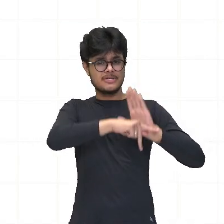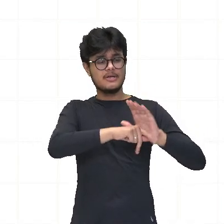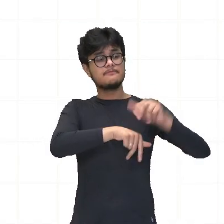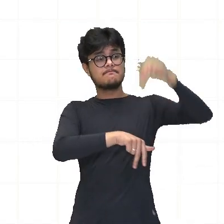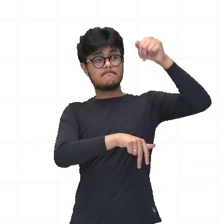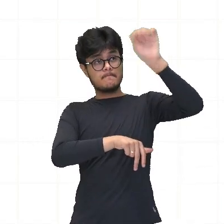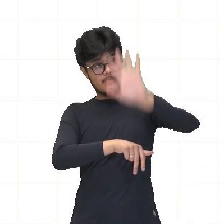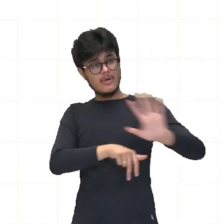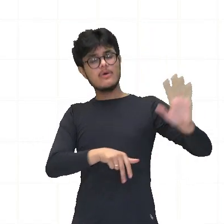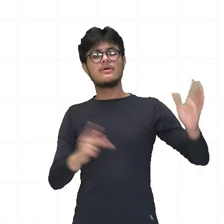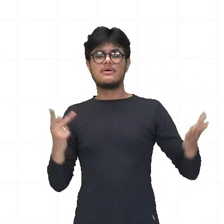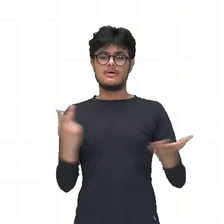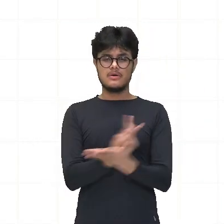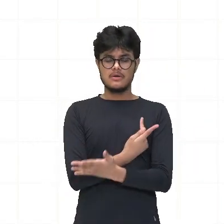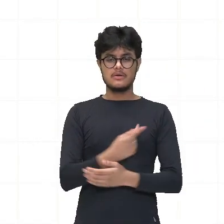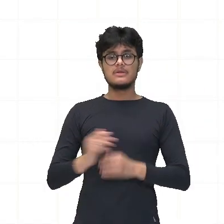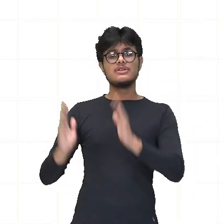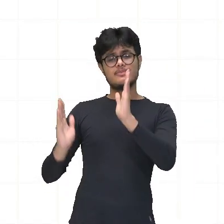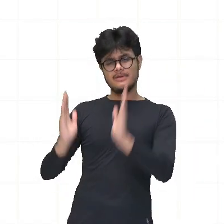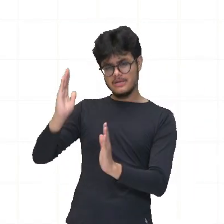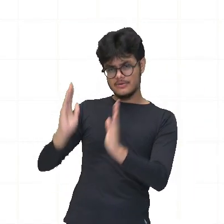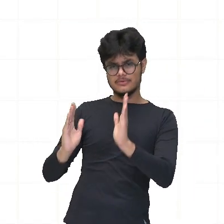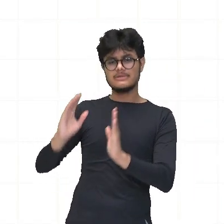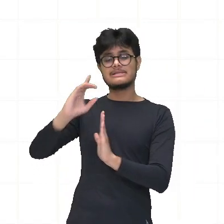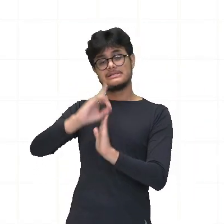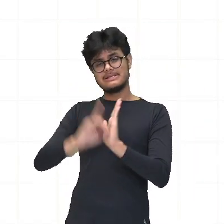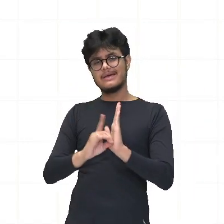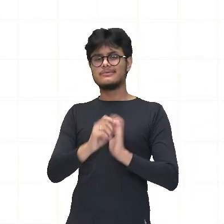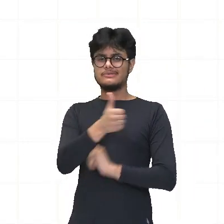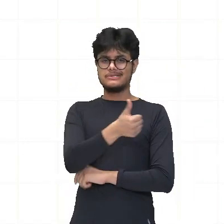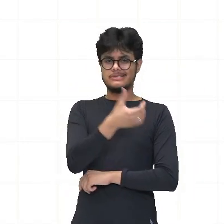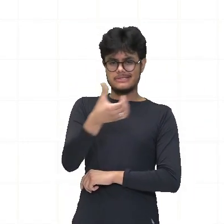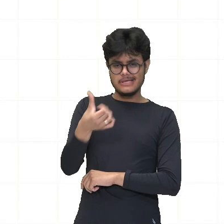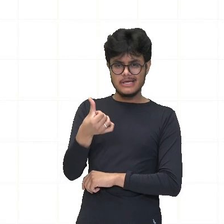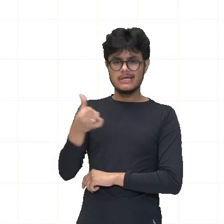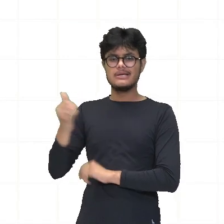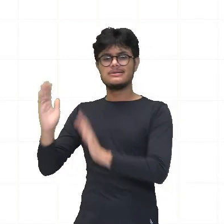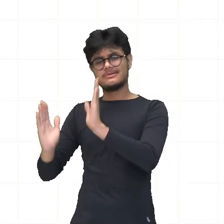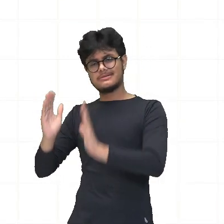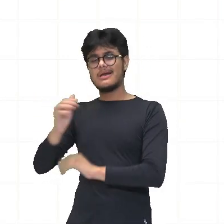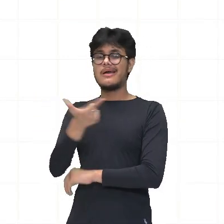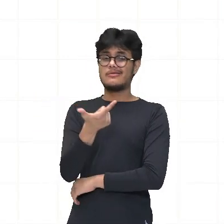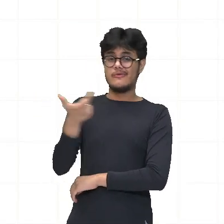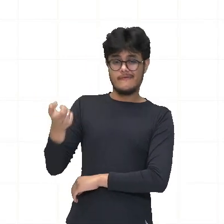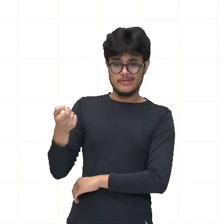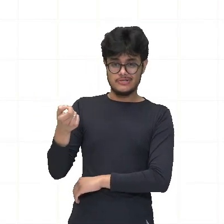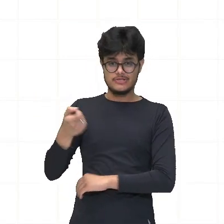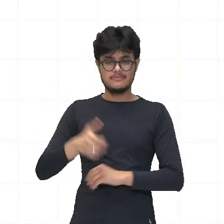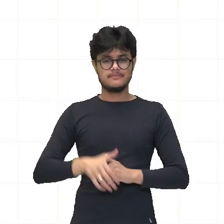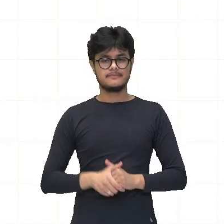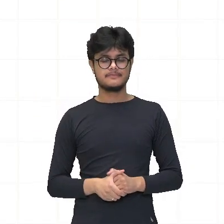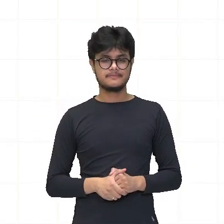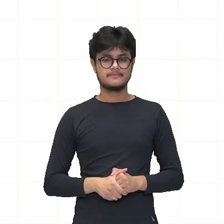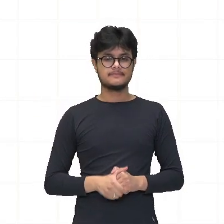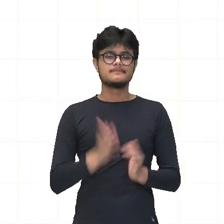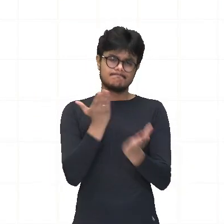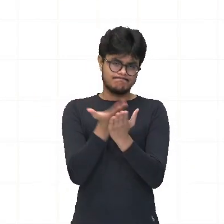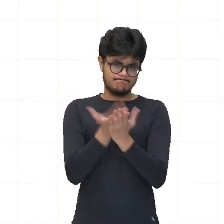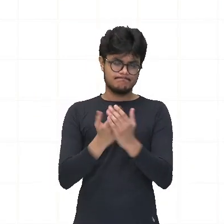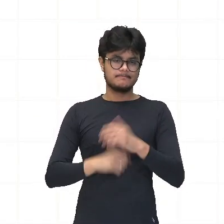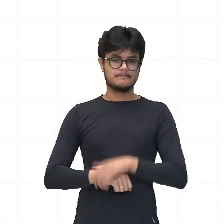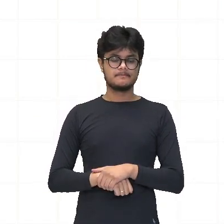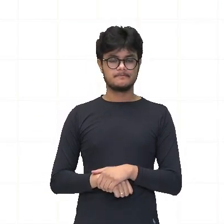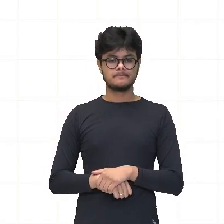que ocorreram, e o período, né, do século XVI, XVII, metade do século XX, que a gente observou.